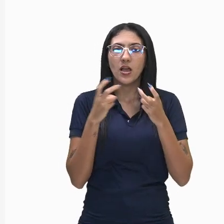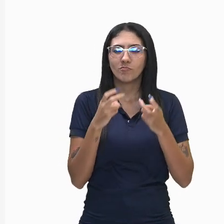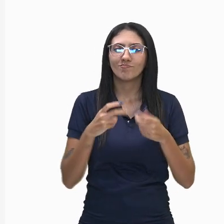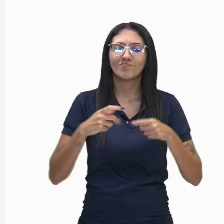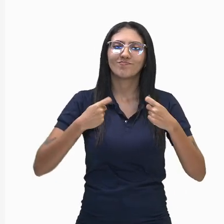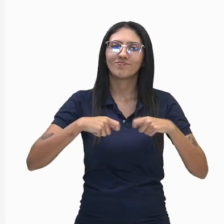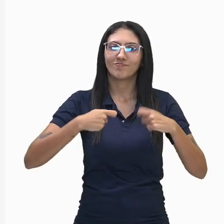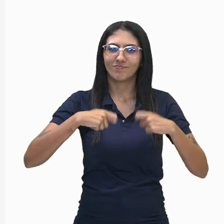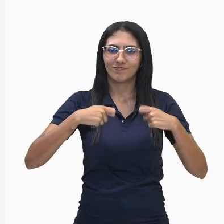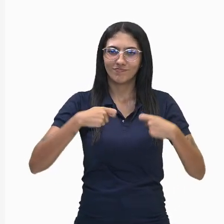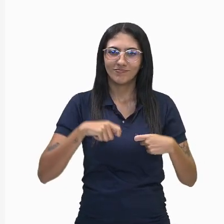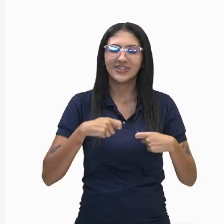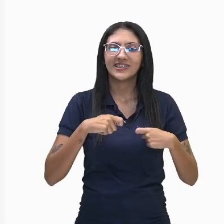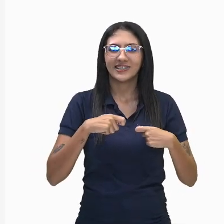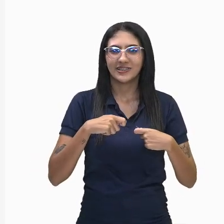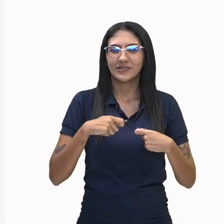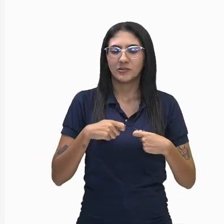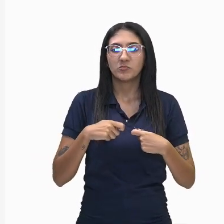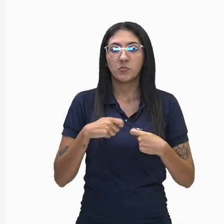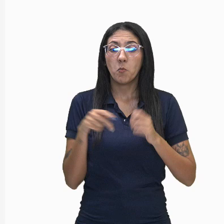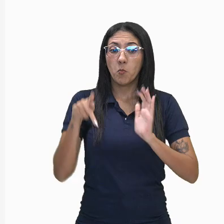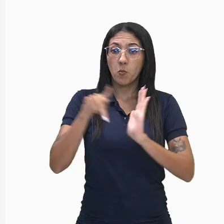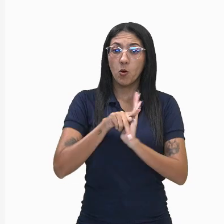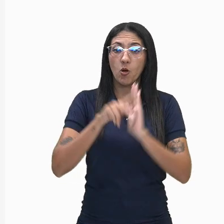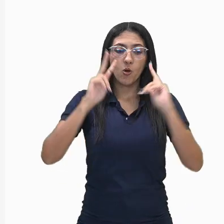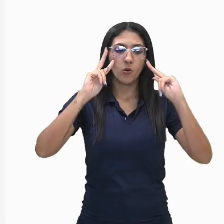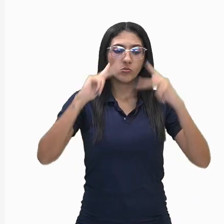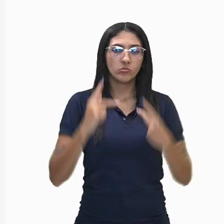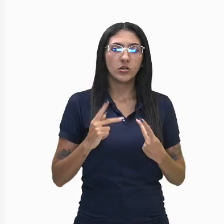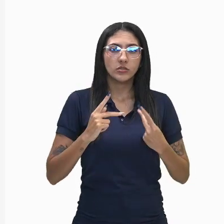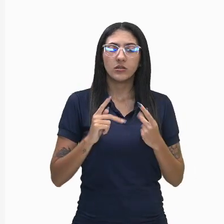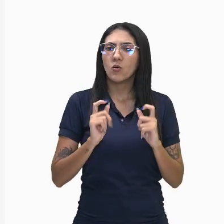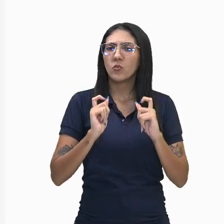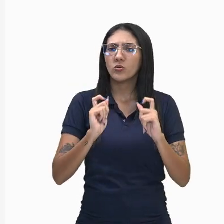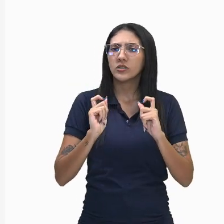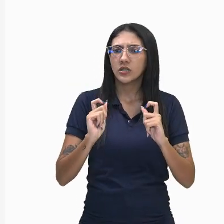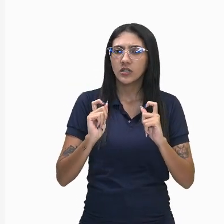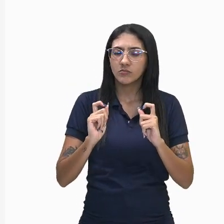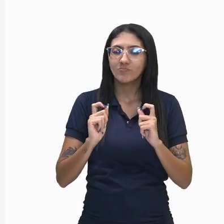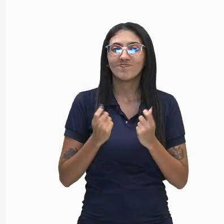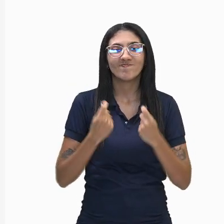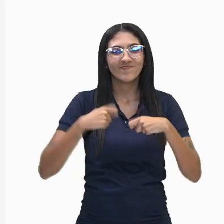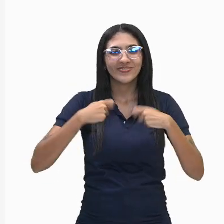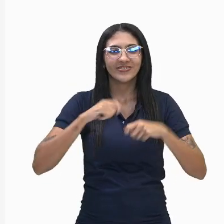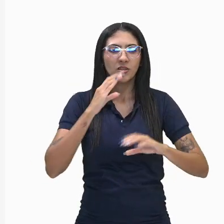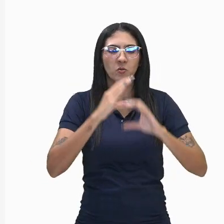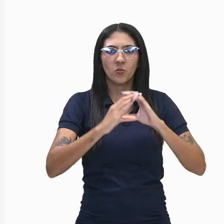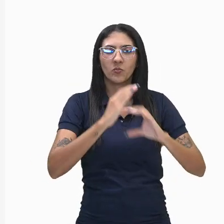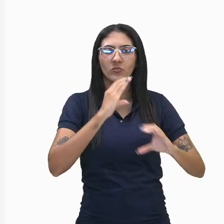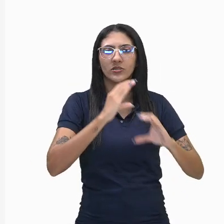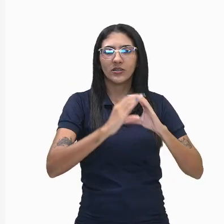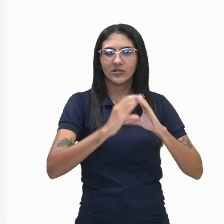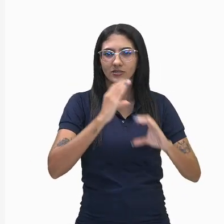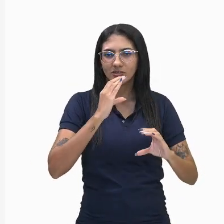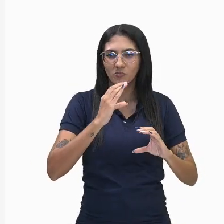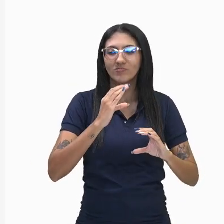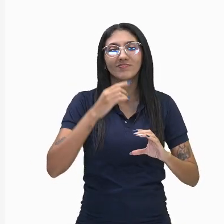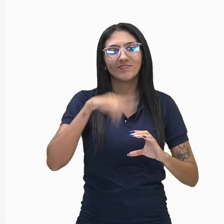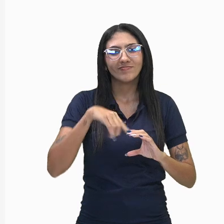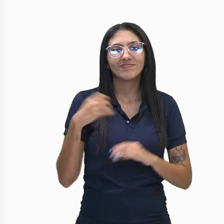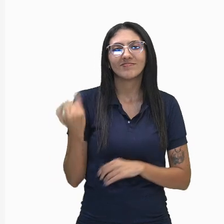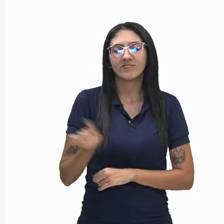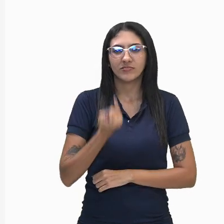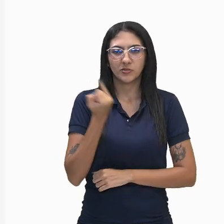né, inata ao ser humano, que é a necessidade de comunicação, a